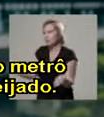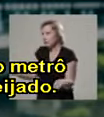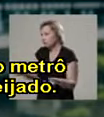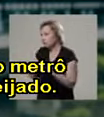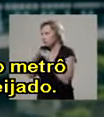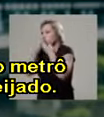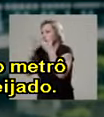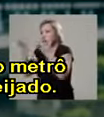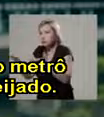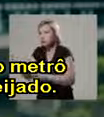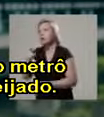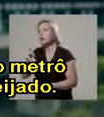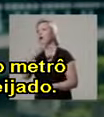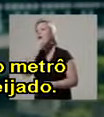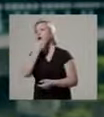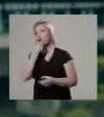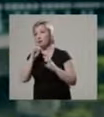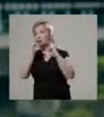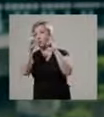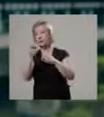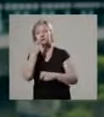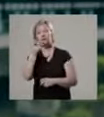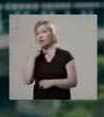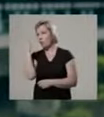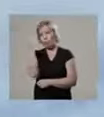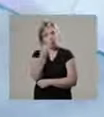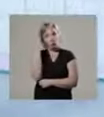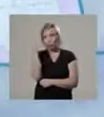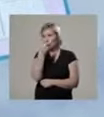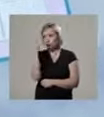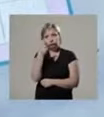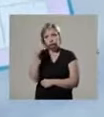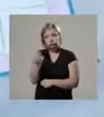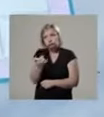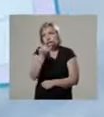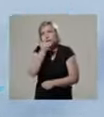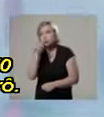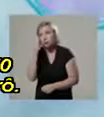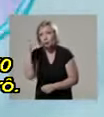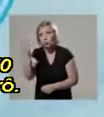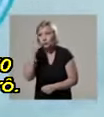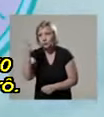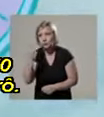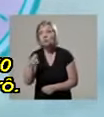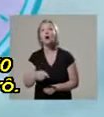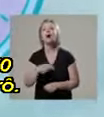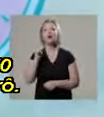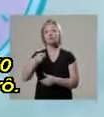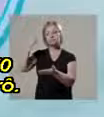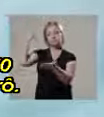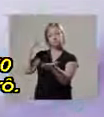metrô e o metrô falou que não era para aleijado, então como é que a gente faz? Marcamos um dia, uma hora,